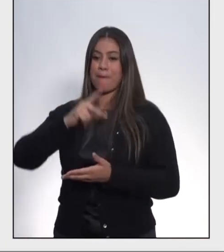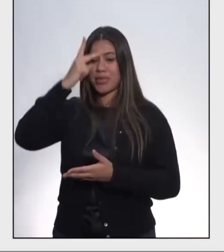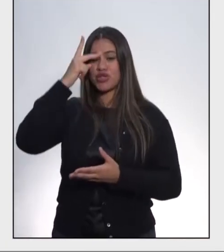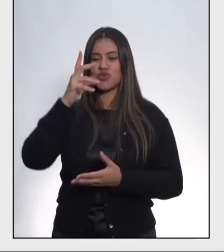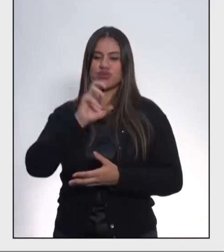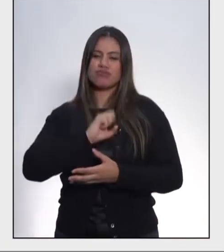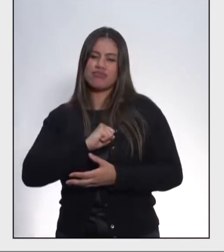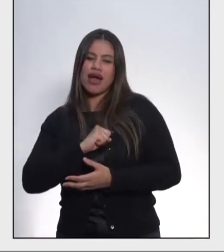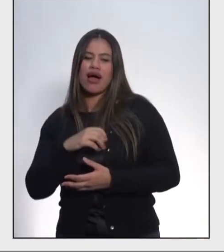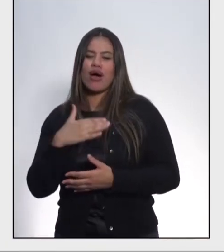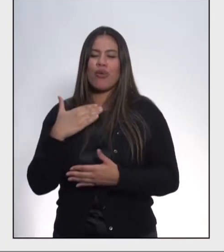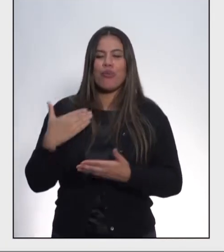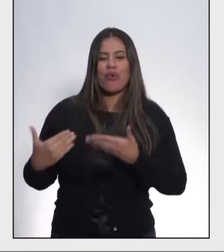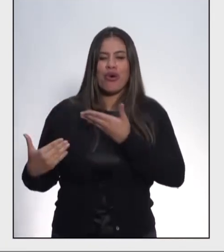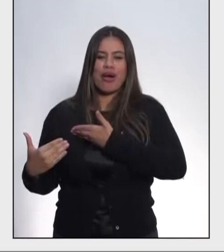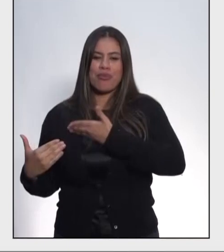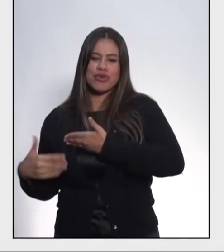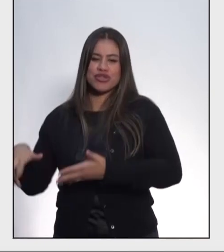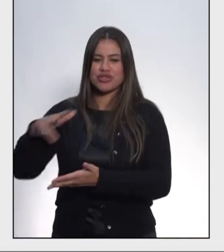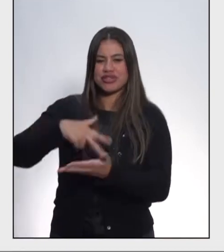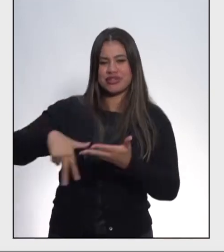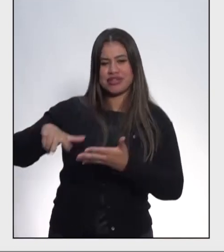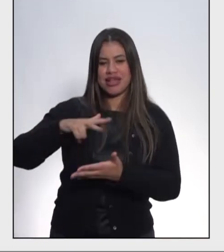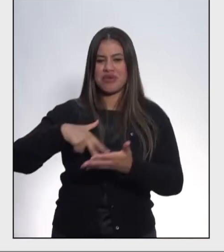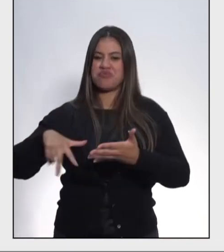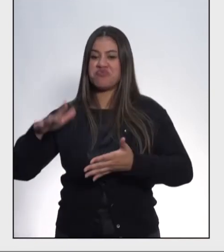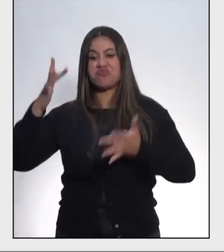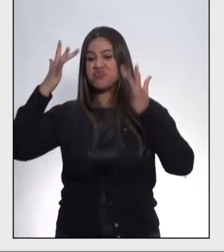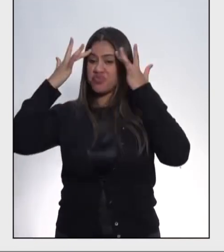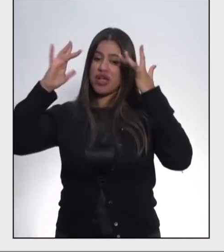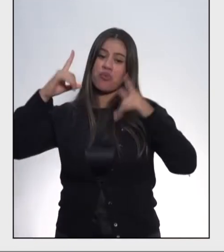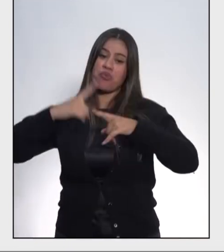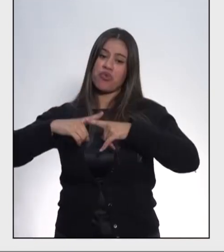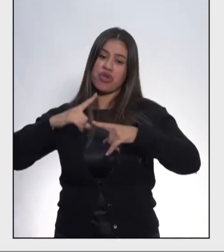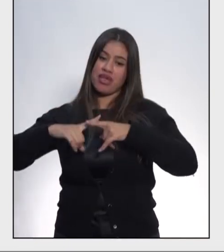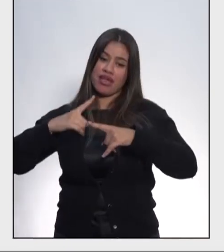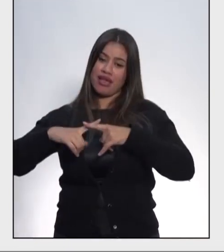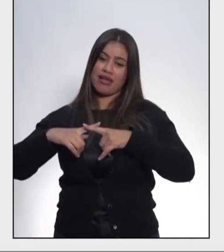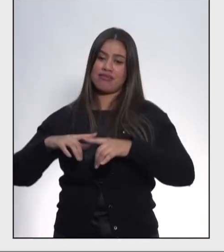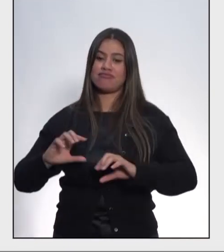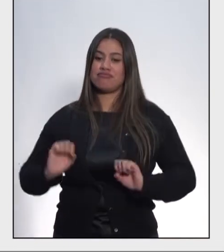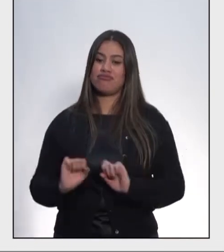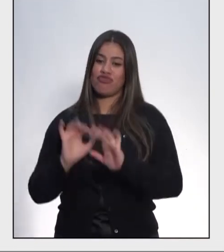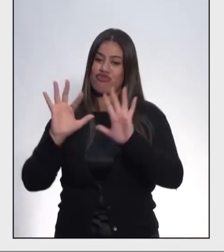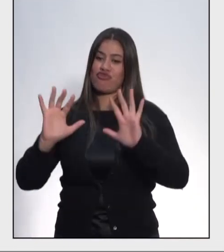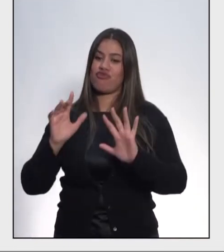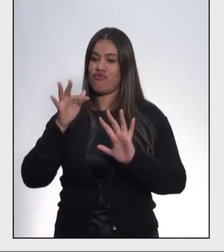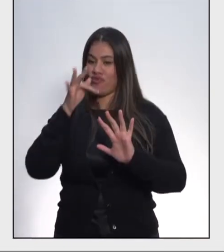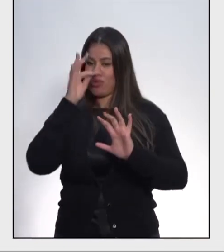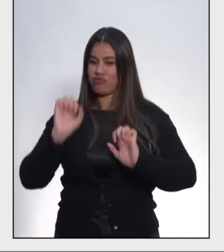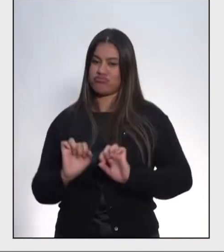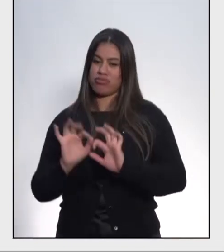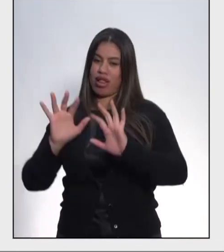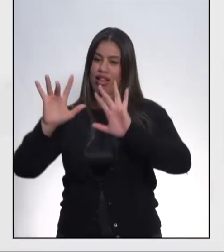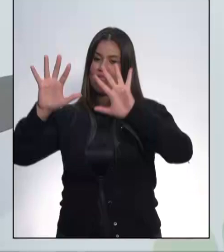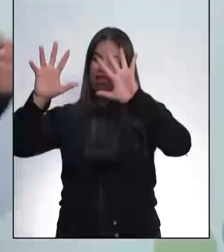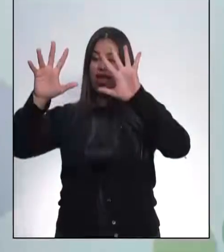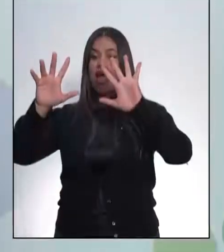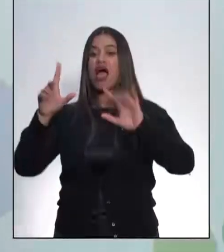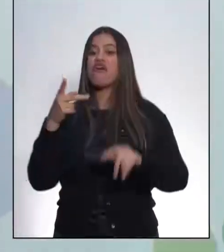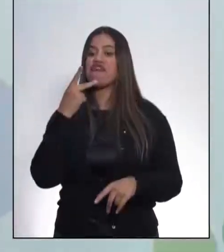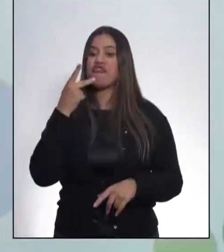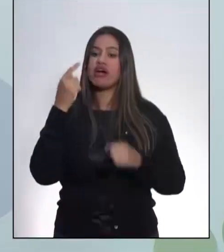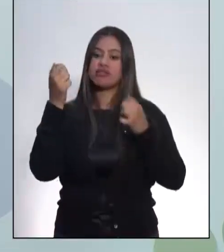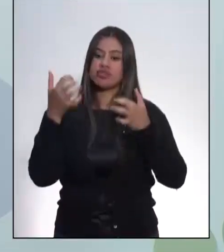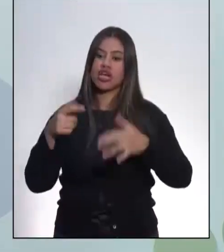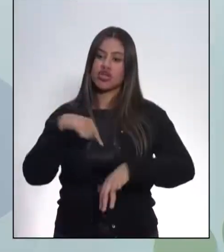amigos. Dancemos todos. Até não mais saber-se o motivo. Até que as palmeiras tenham por sobre os muros florido. Ele está dizendo da passagem do tempo. Falou